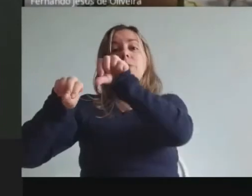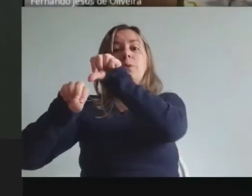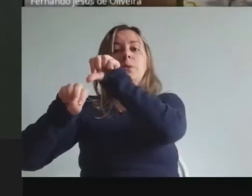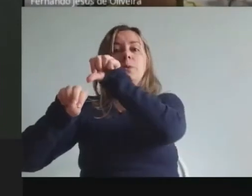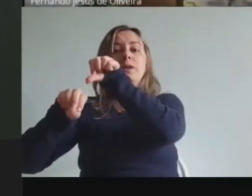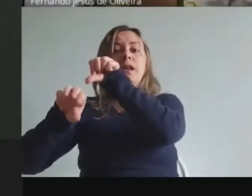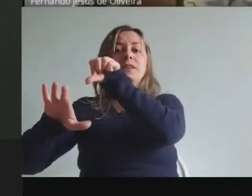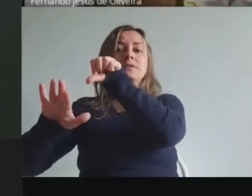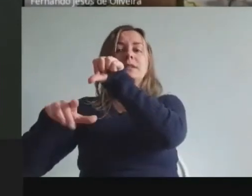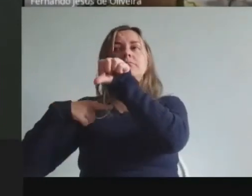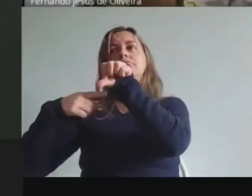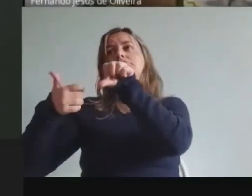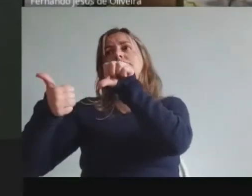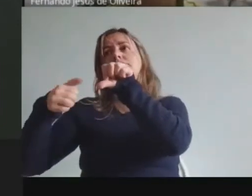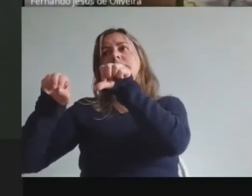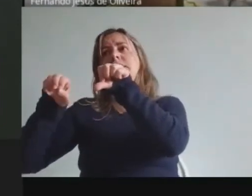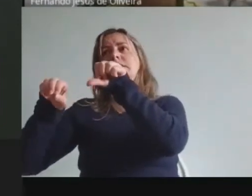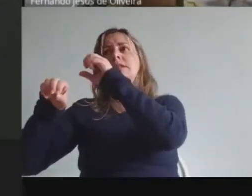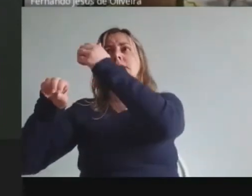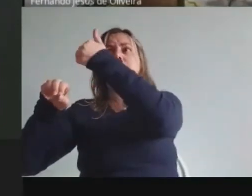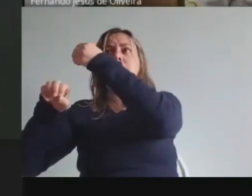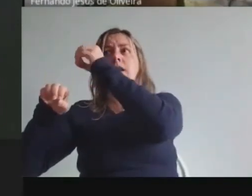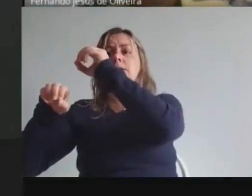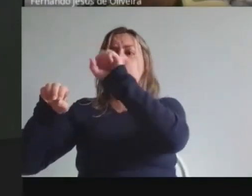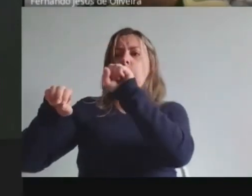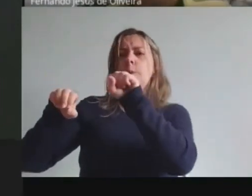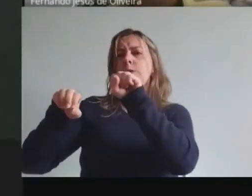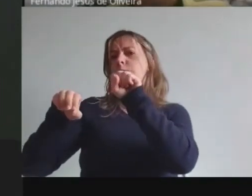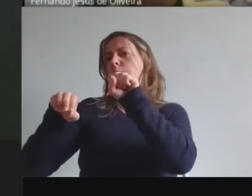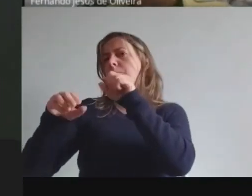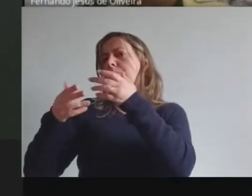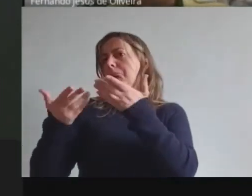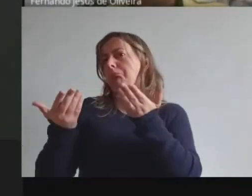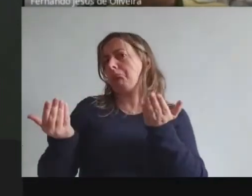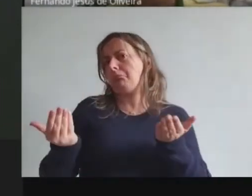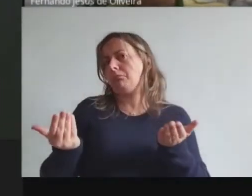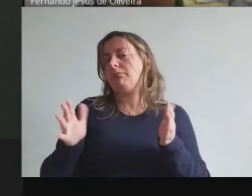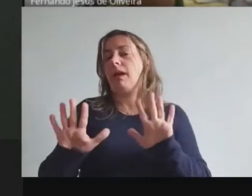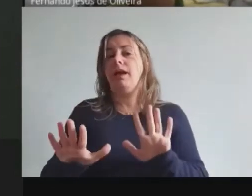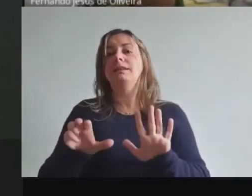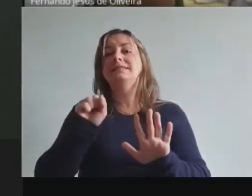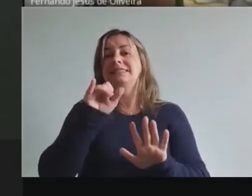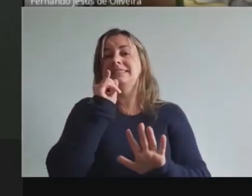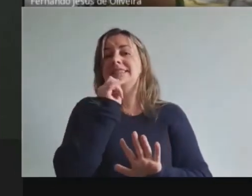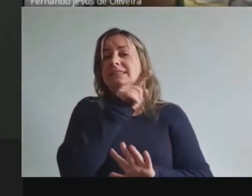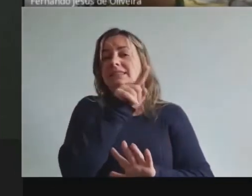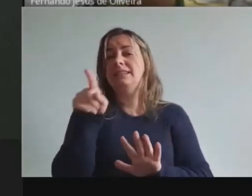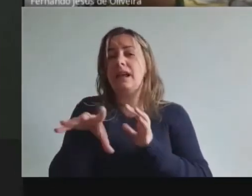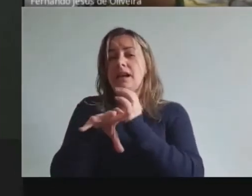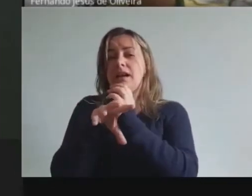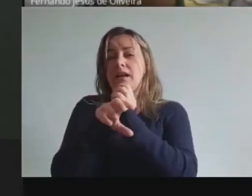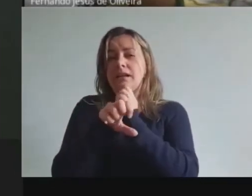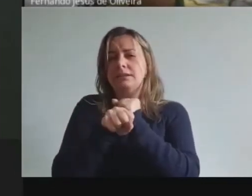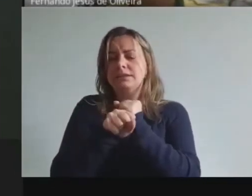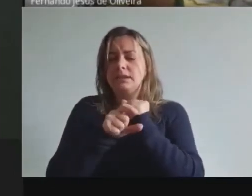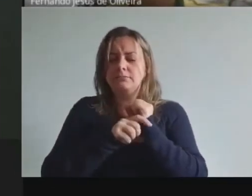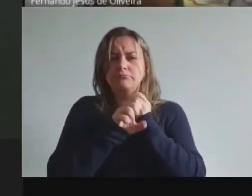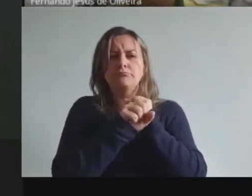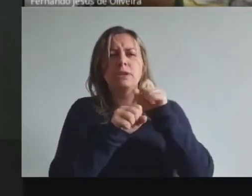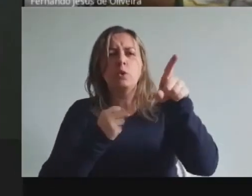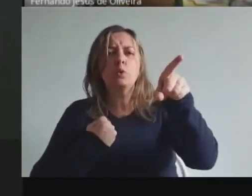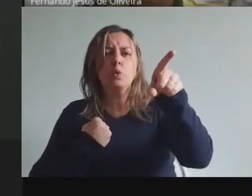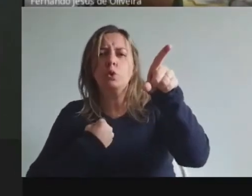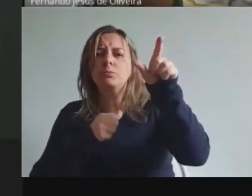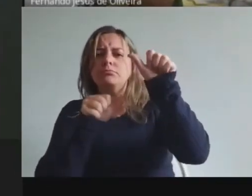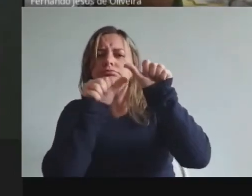para baixo, mas provavelmente, se fosse uma prova, por exemplo, se vocês fizessem a conta, com pequenas